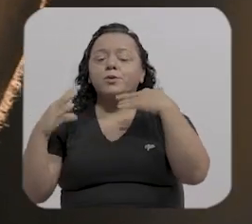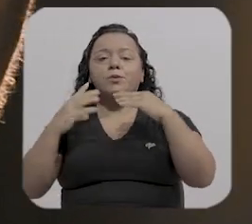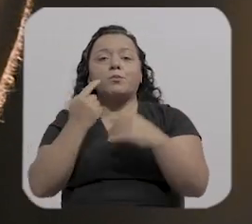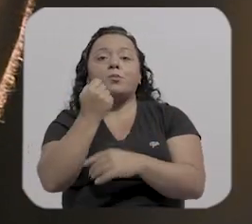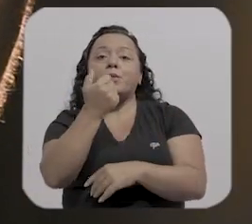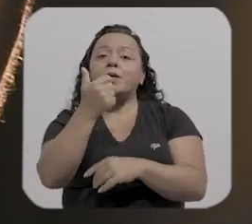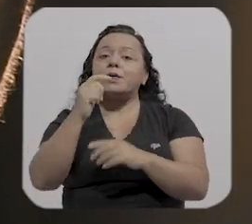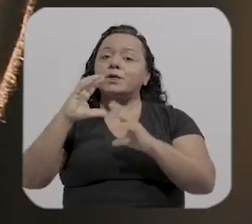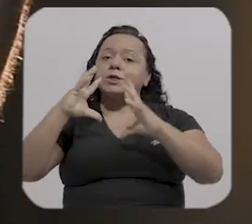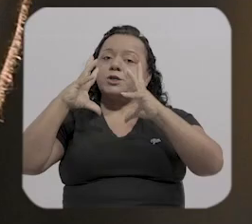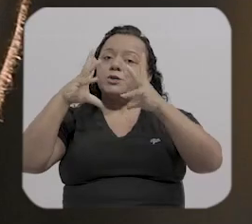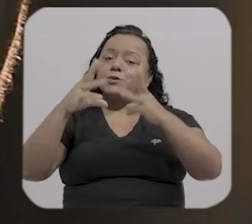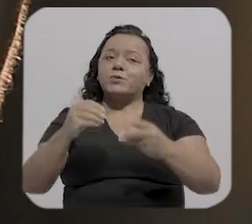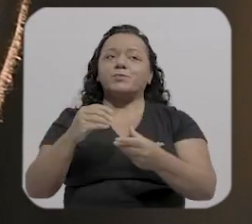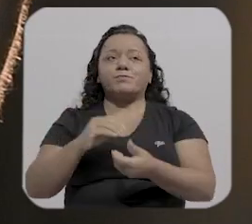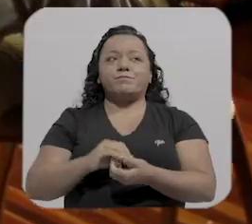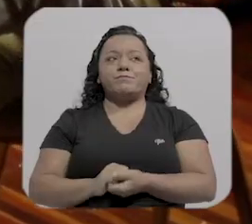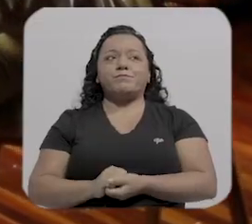do Dana, né?